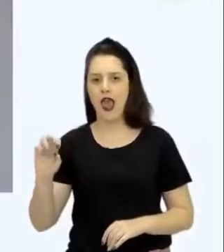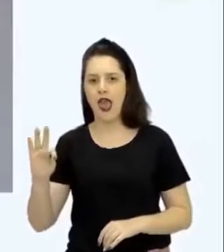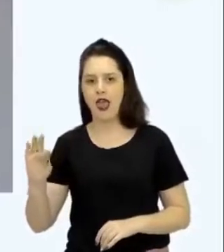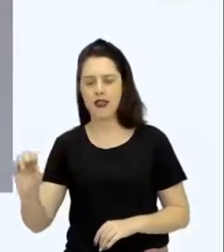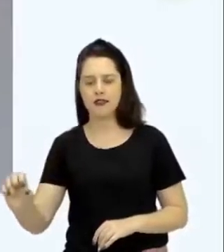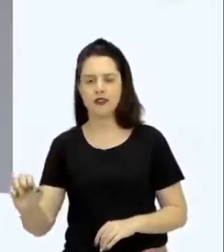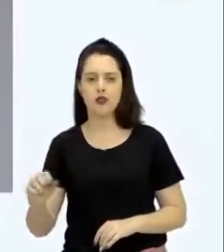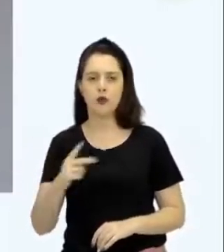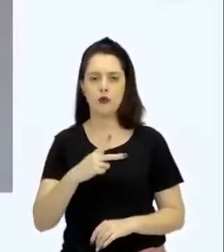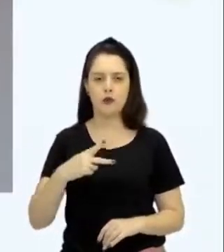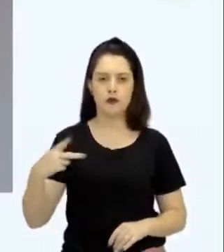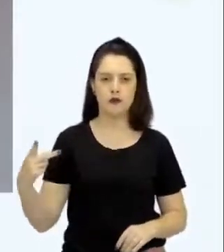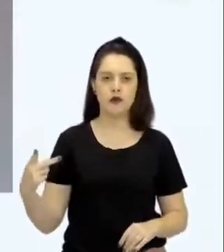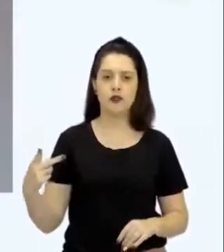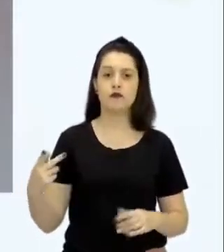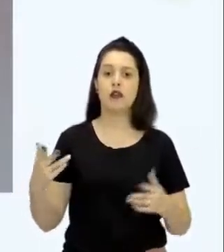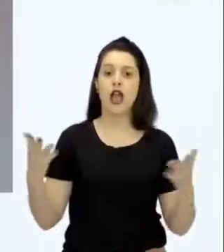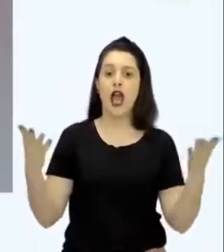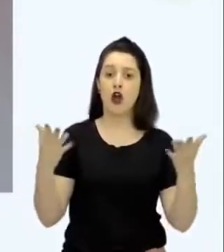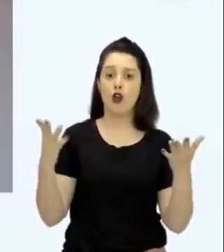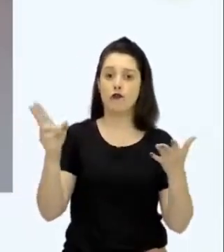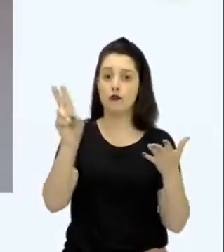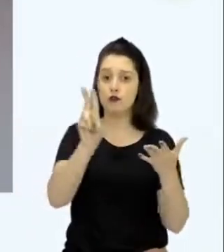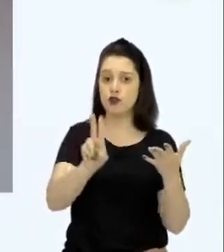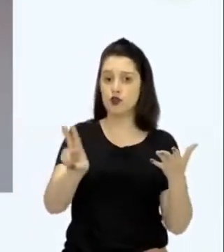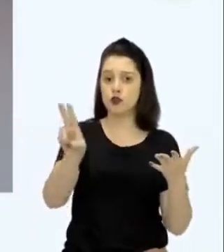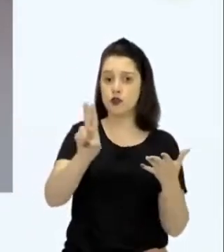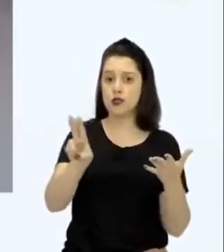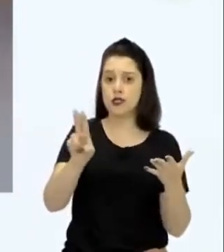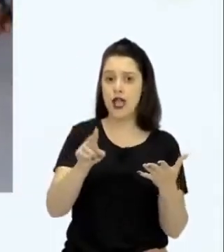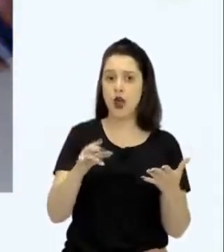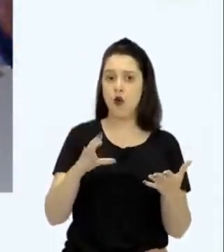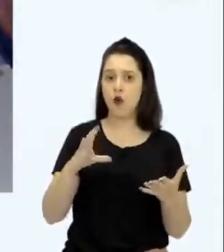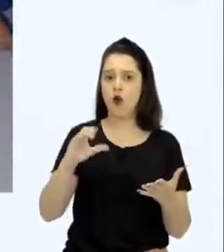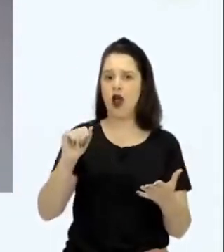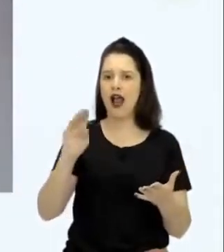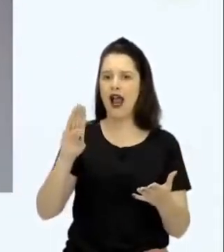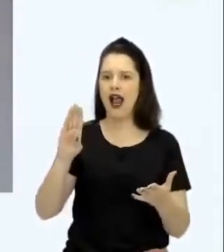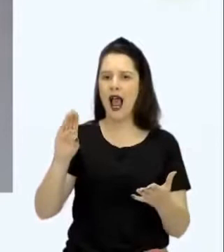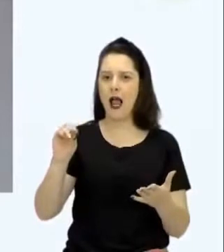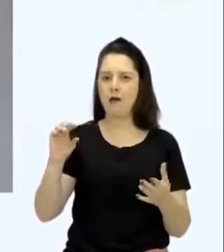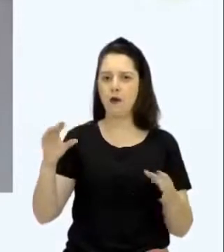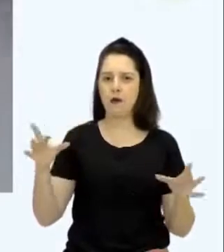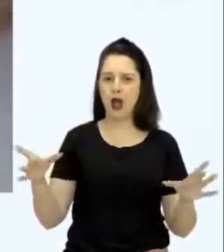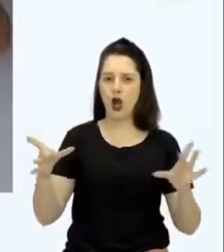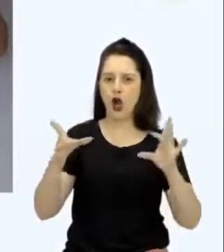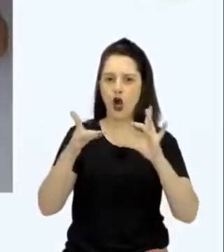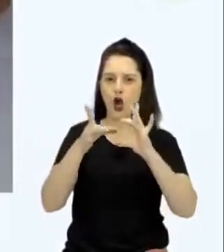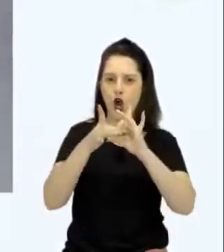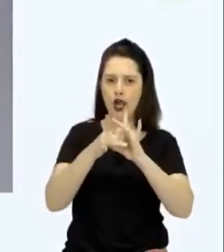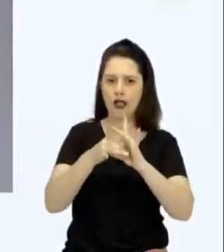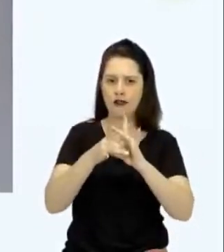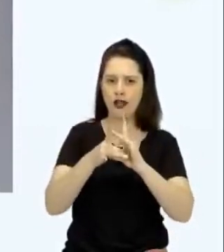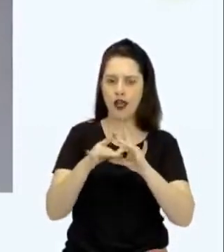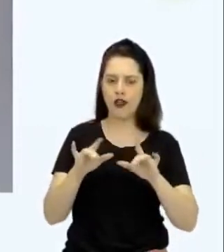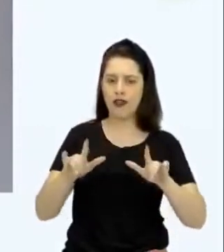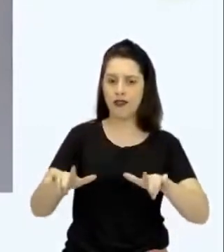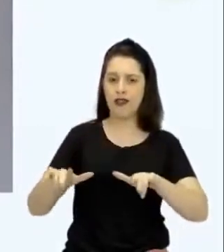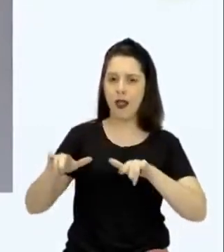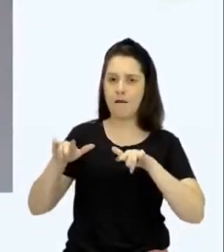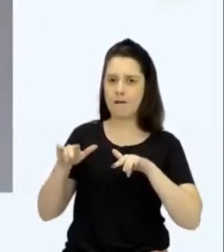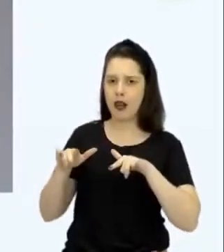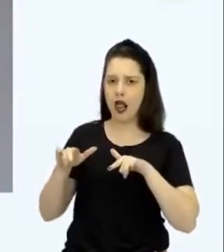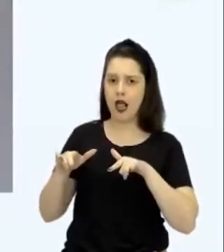nós precisamos utilizar esse fio aqui, esse cabo, para conectar a nossa placa do Arduino no computador